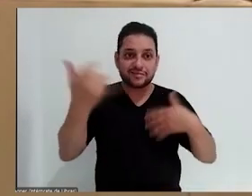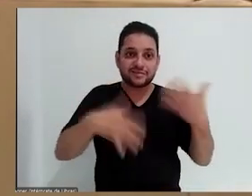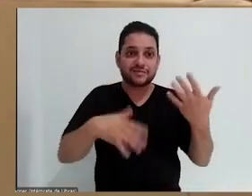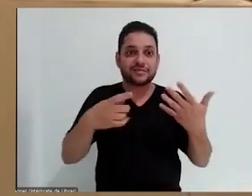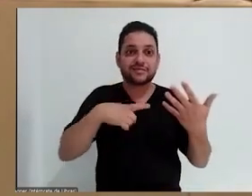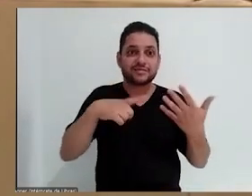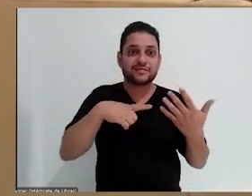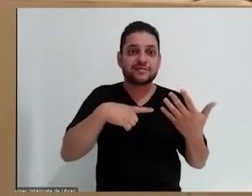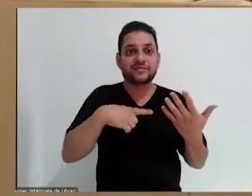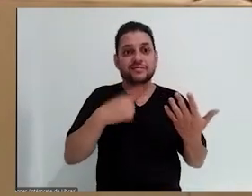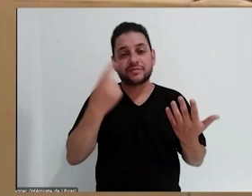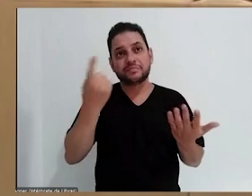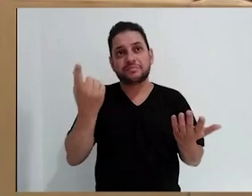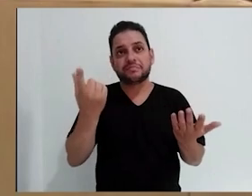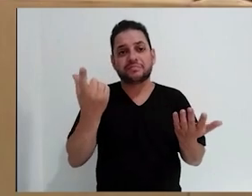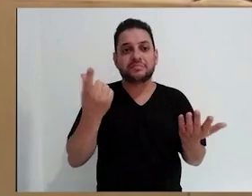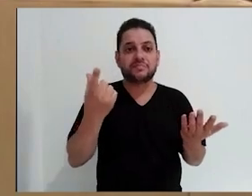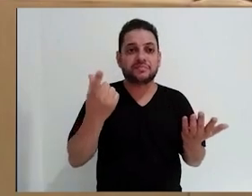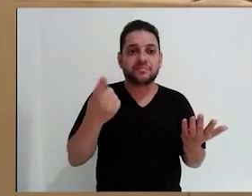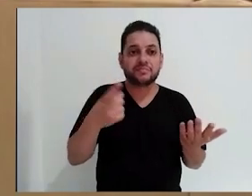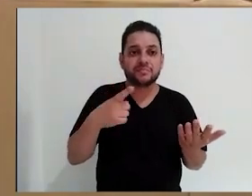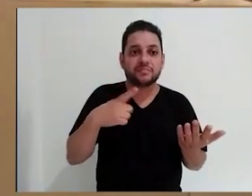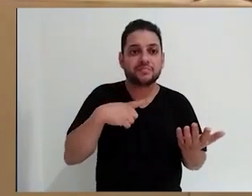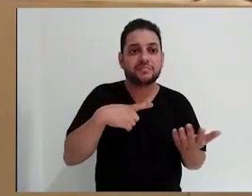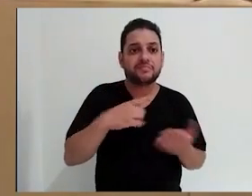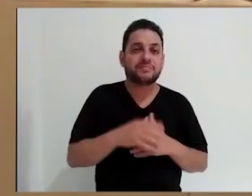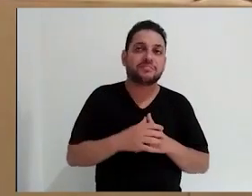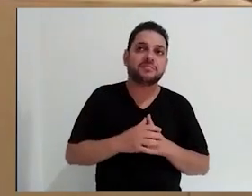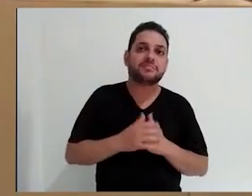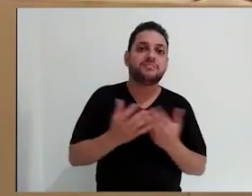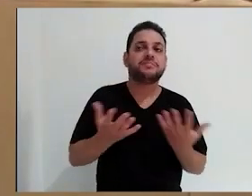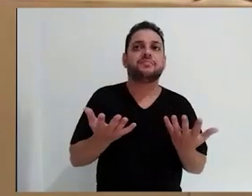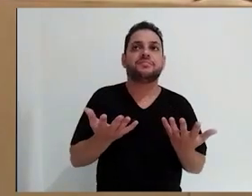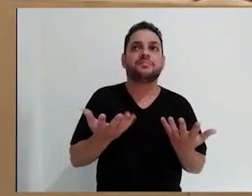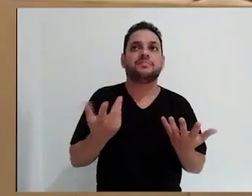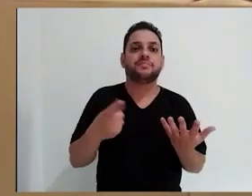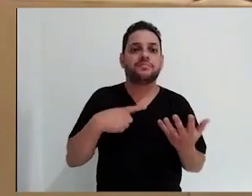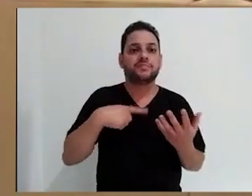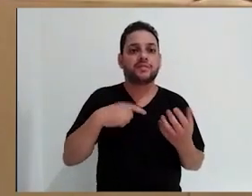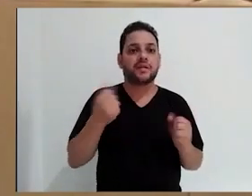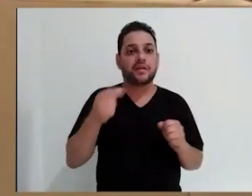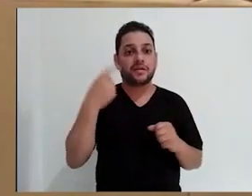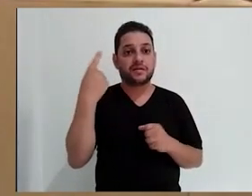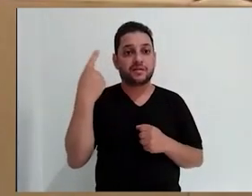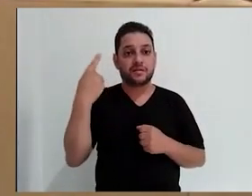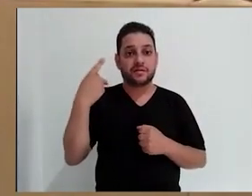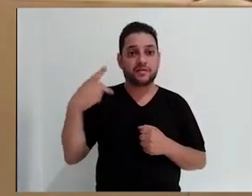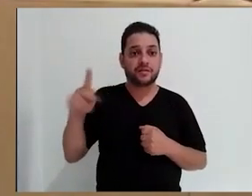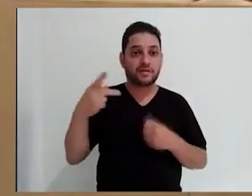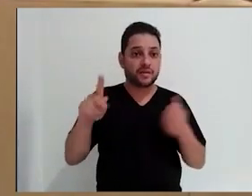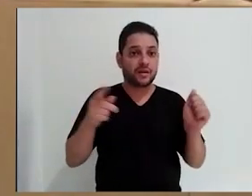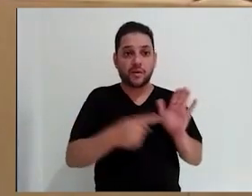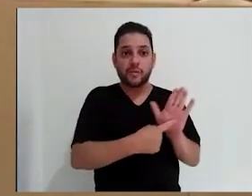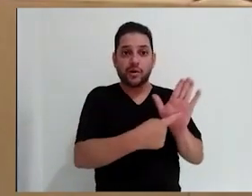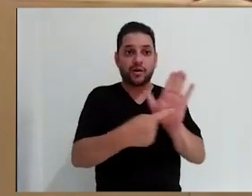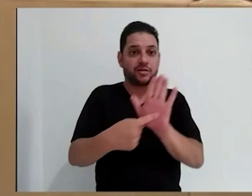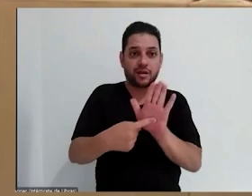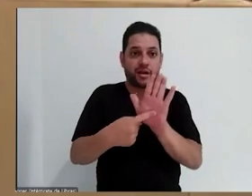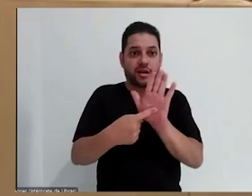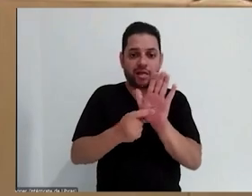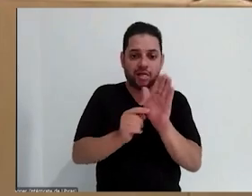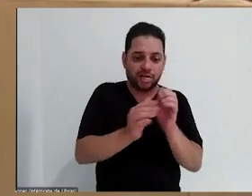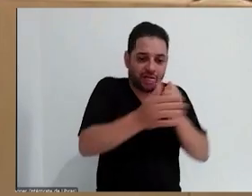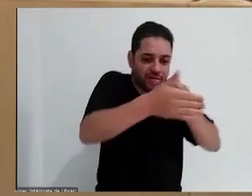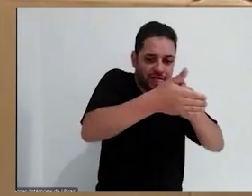claro. não é de tirar o brilho dessa exposição ou dessas novas atividades